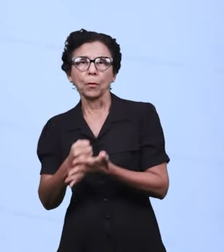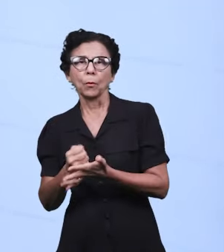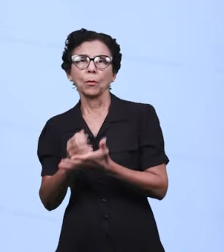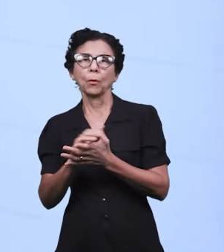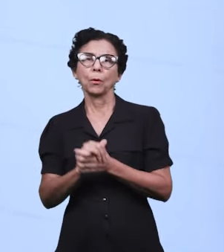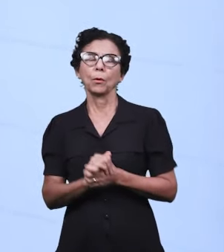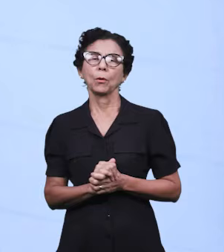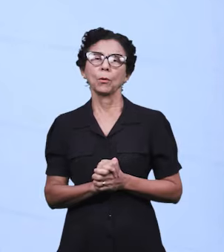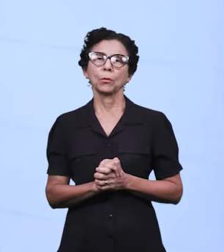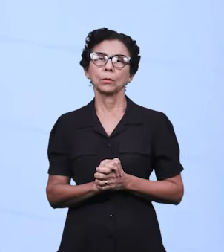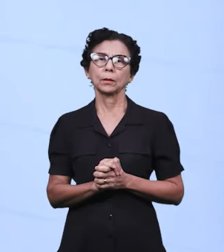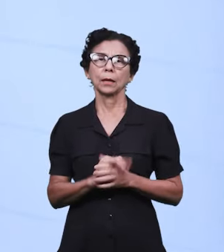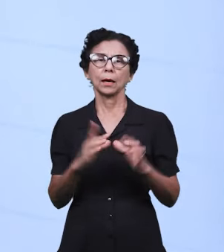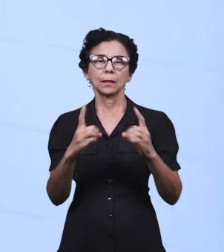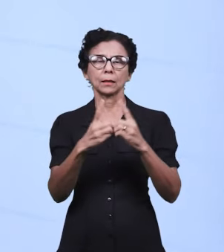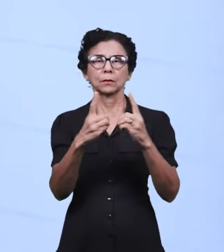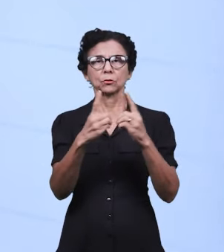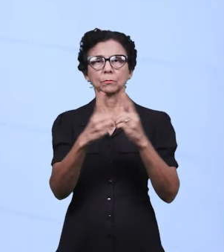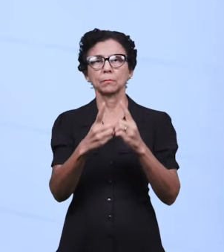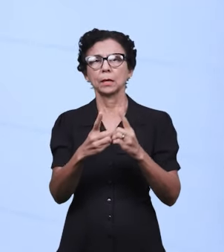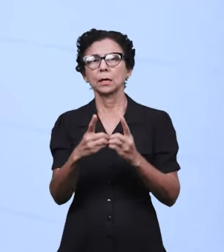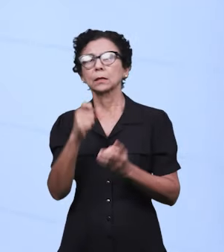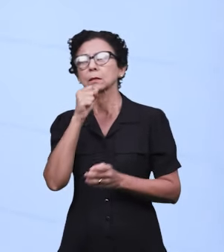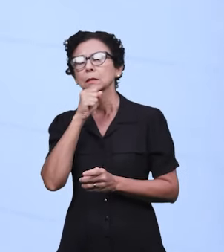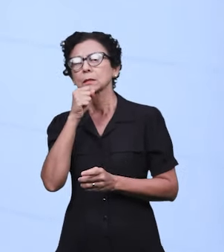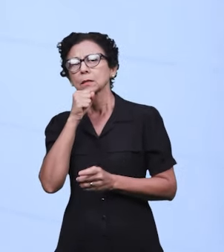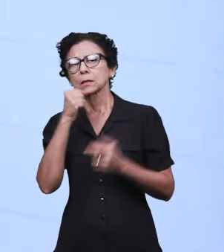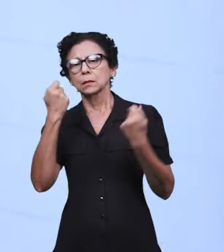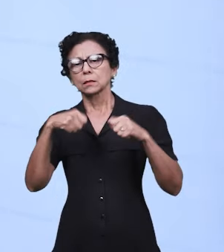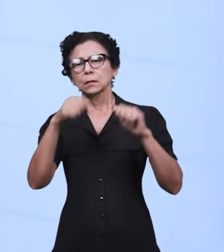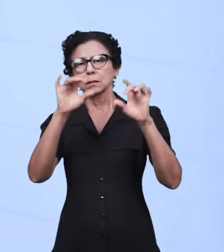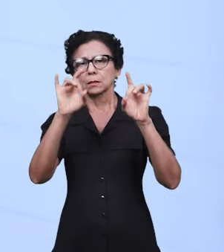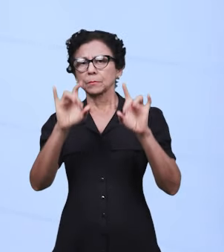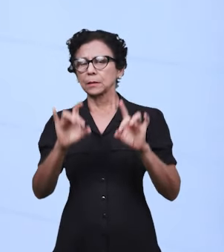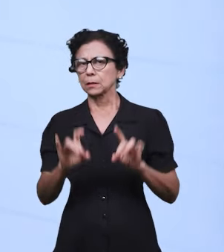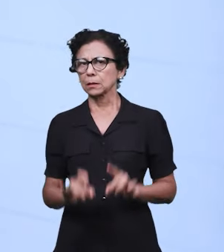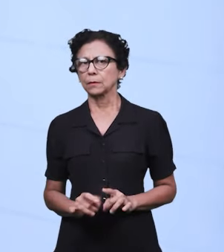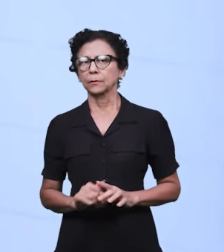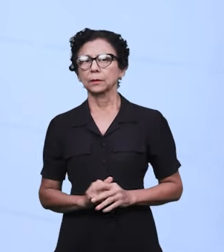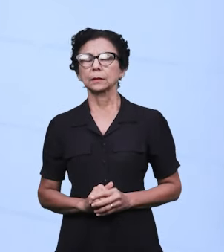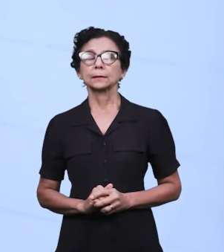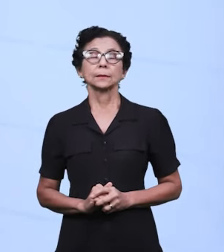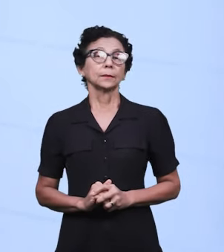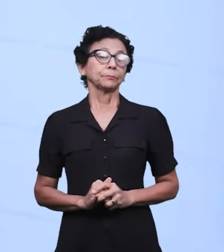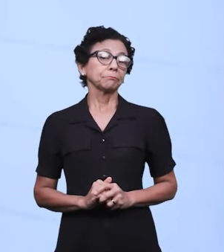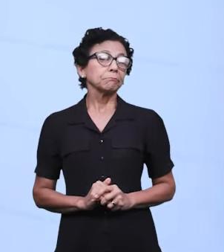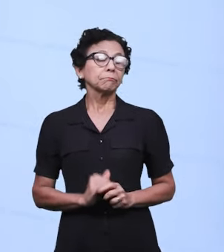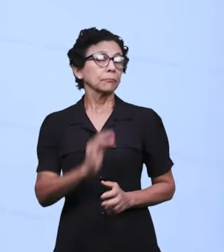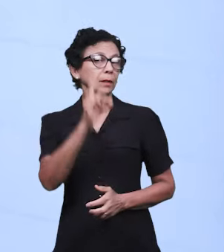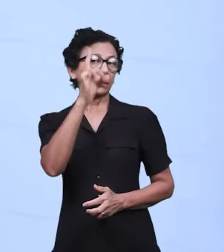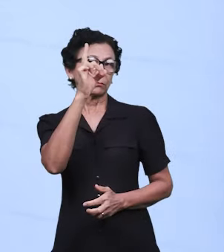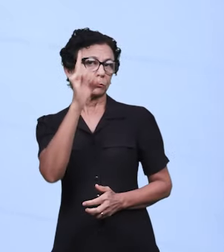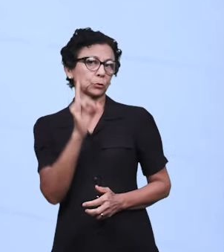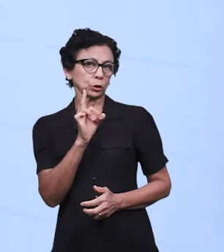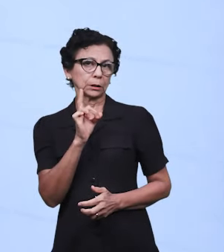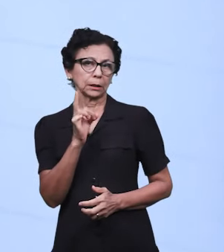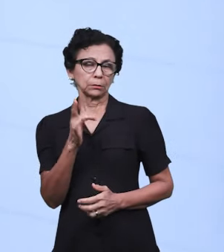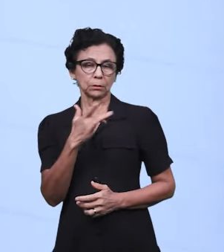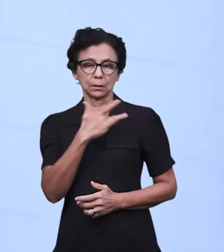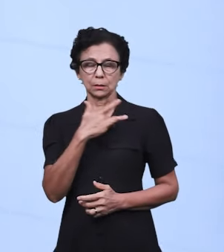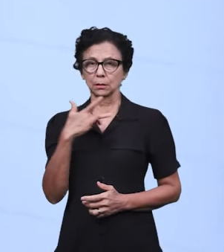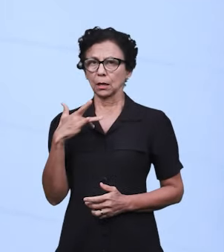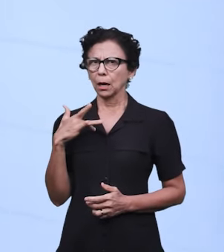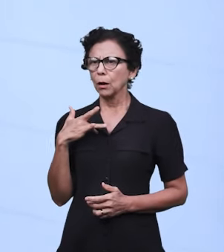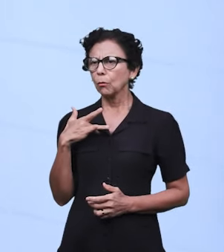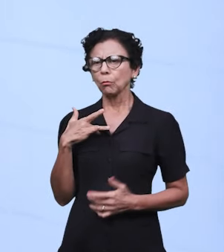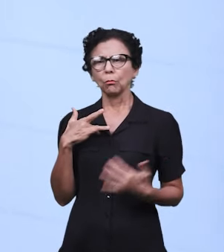idosa nas suas necessidades mais específicas. Então, o direito à saúde